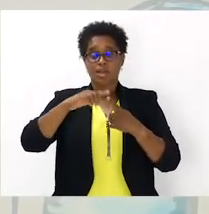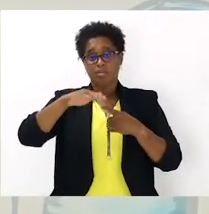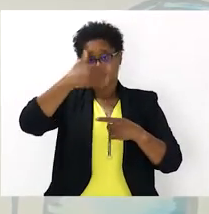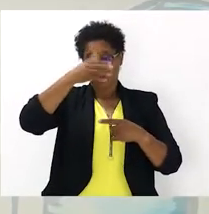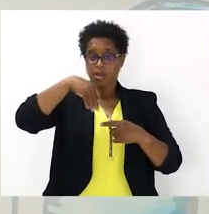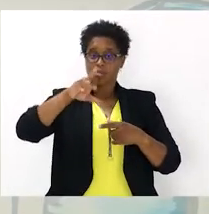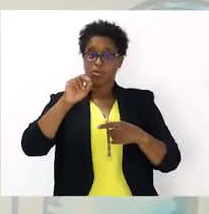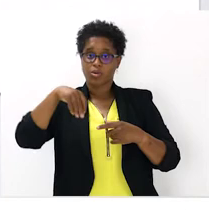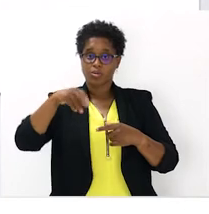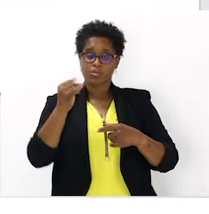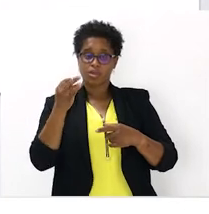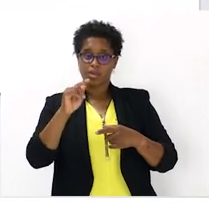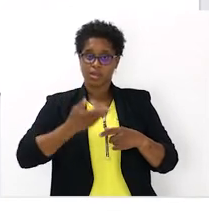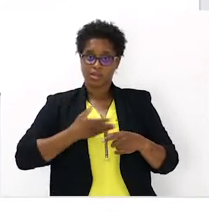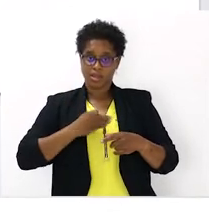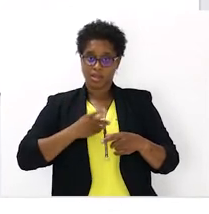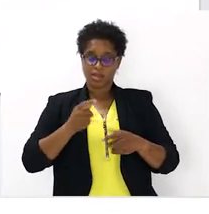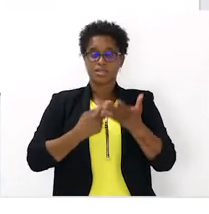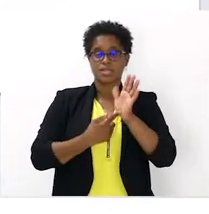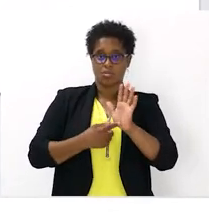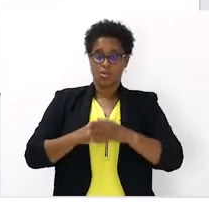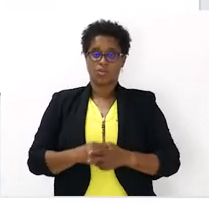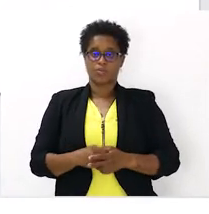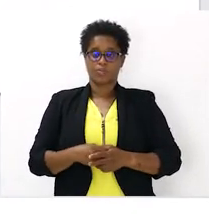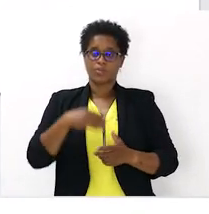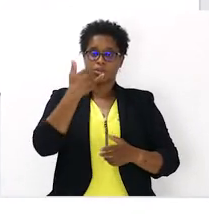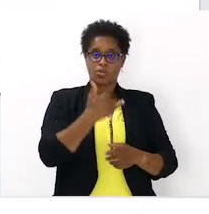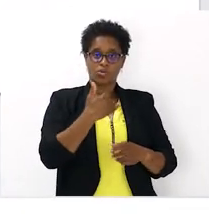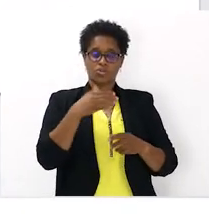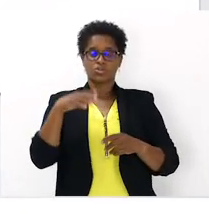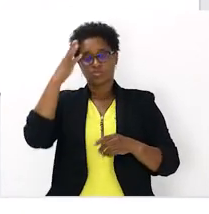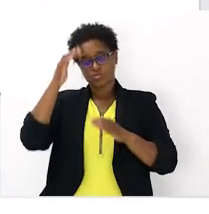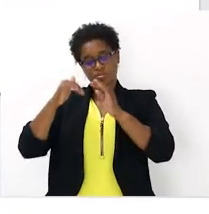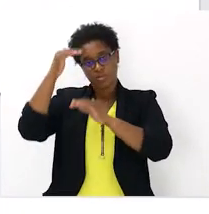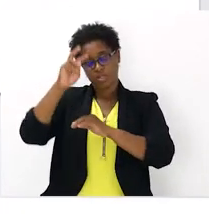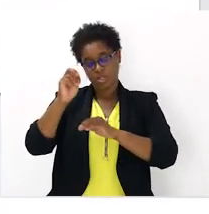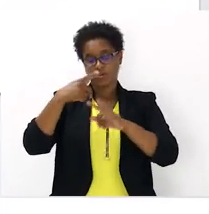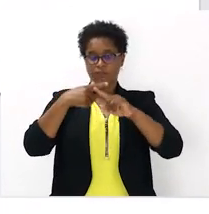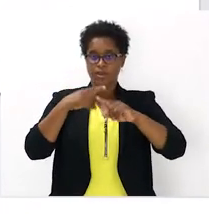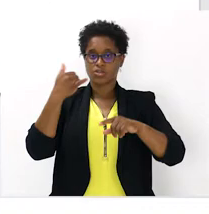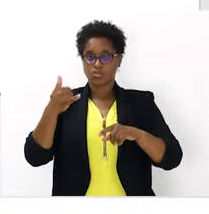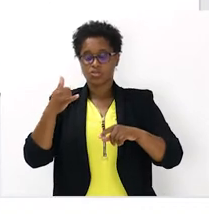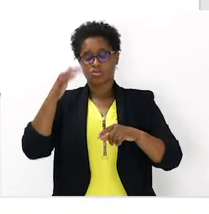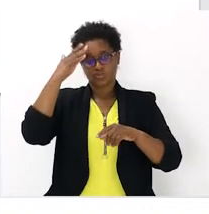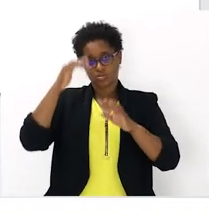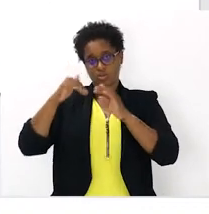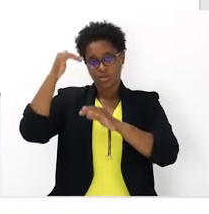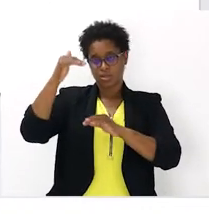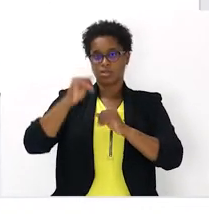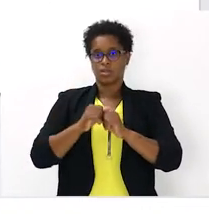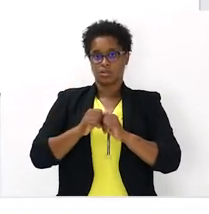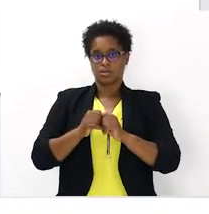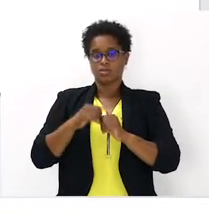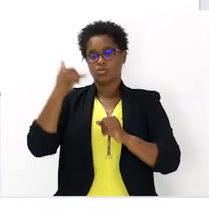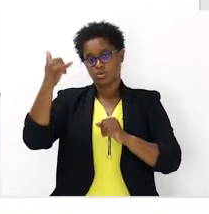primeira propriedade. Exemplo, 2 de expoente 3 vezes 2 de